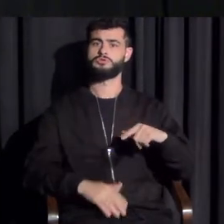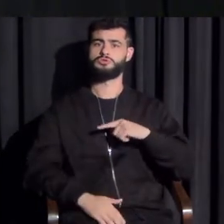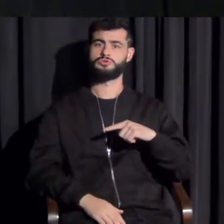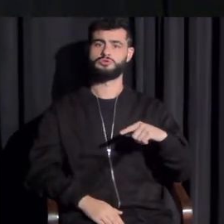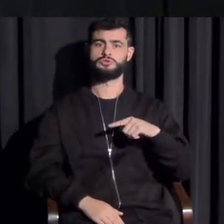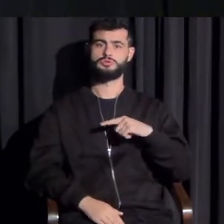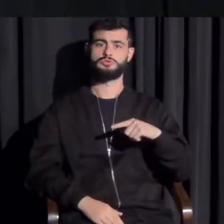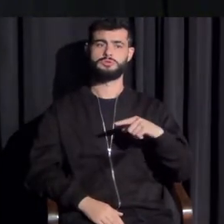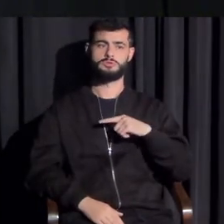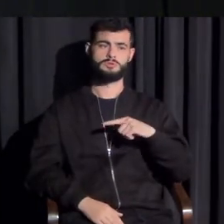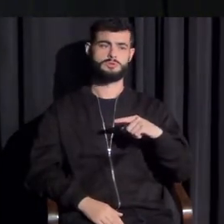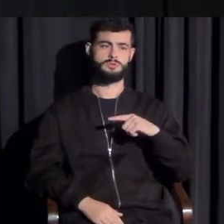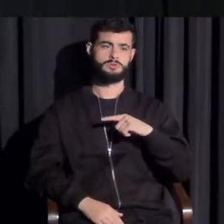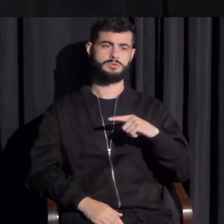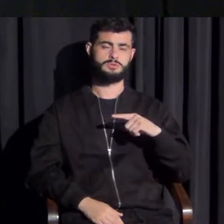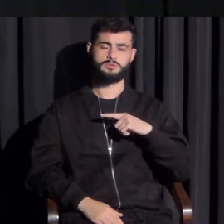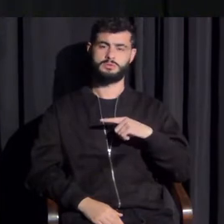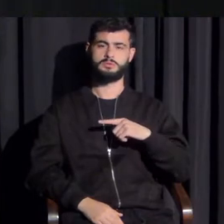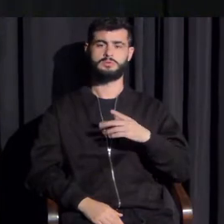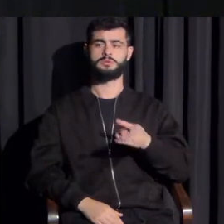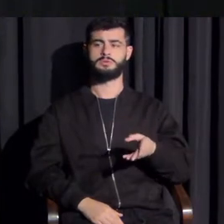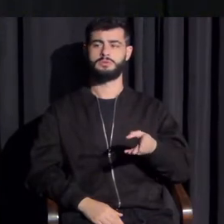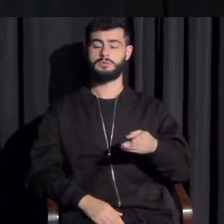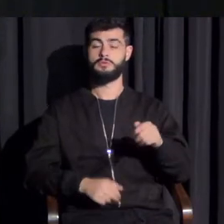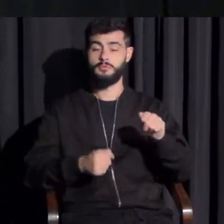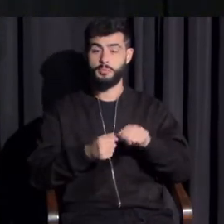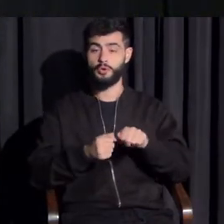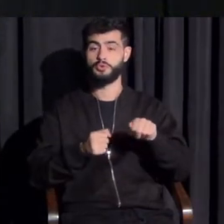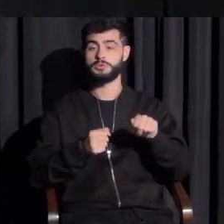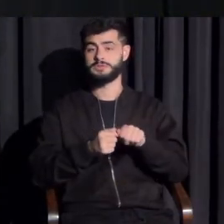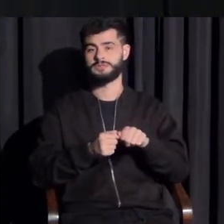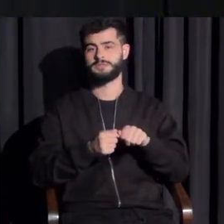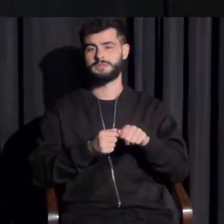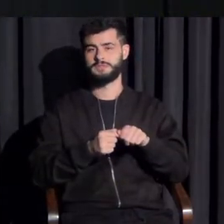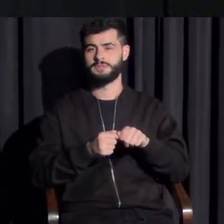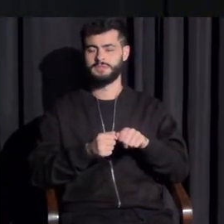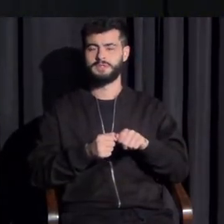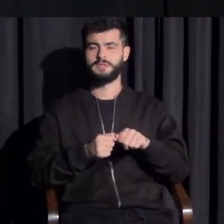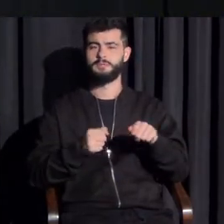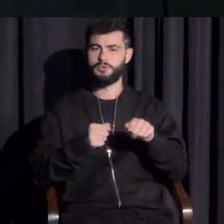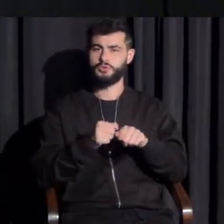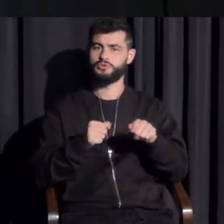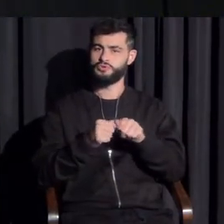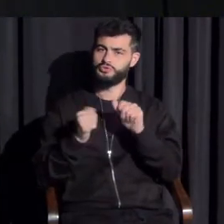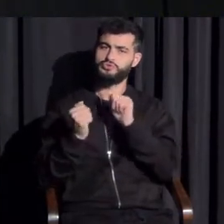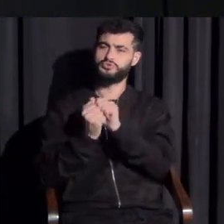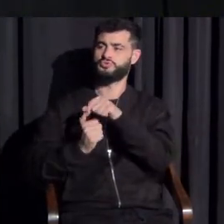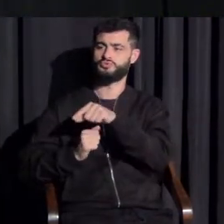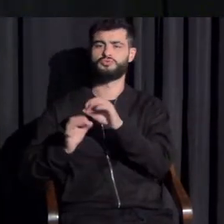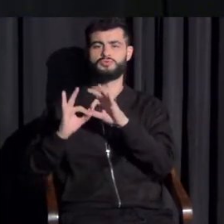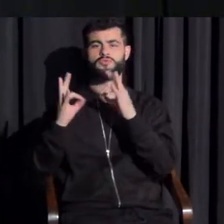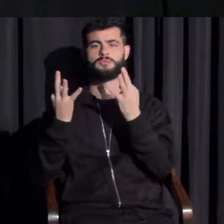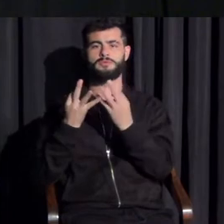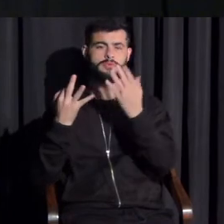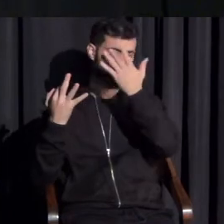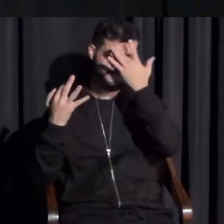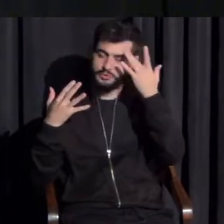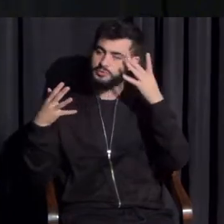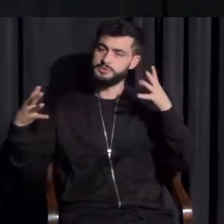produzir, que essa é a minha afirmação a partir da conversa com a Lívia, né? A presença